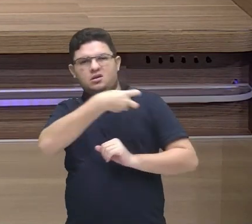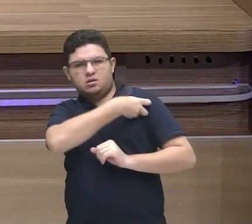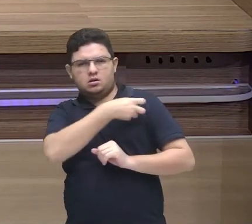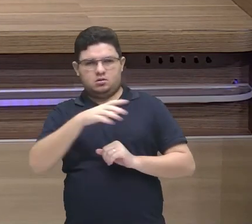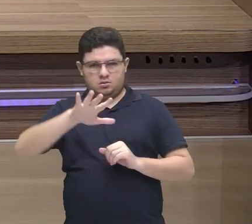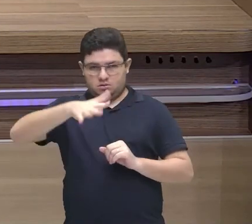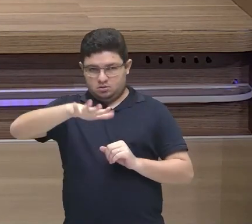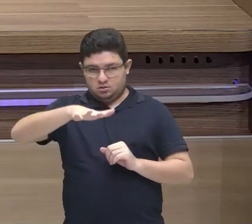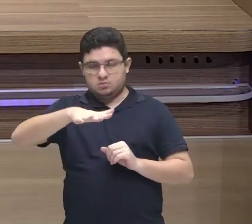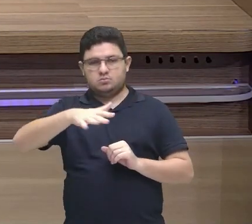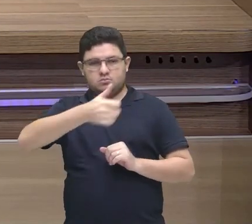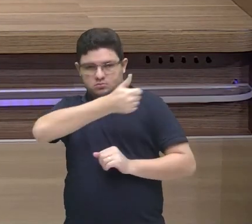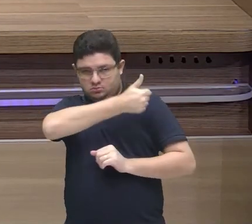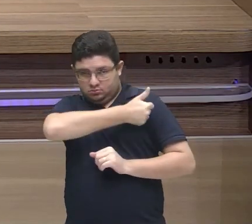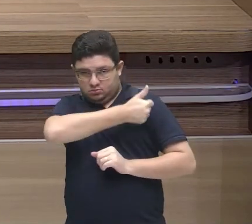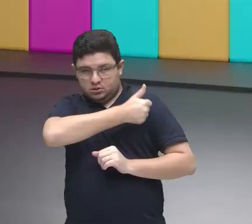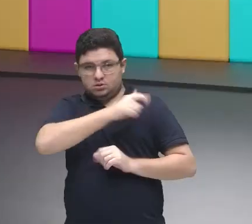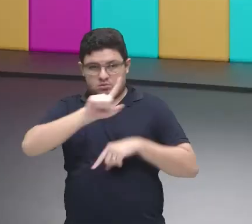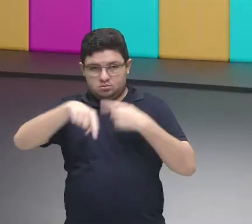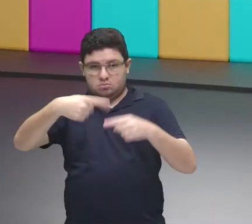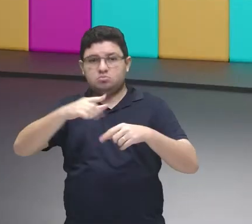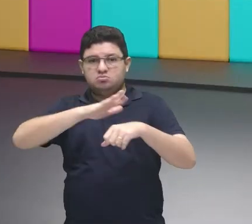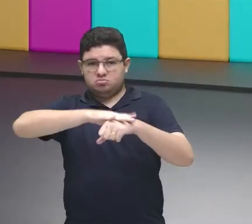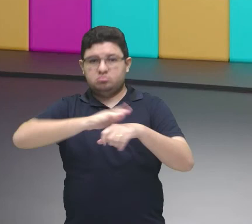ainda adoecer.